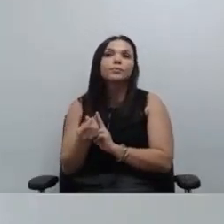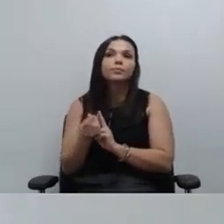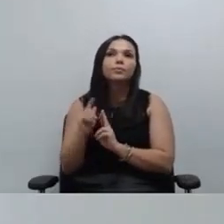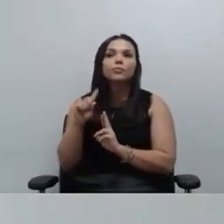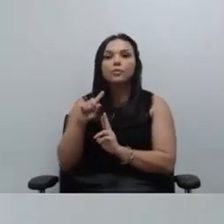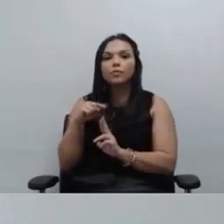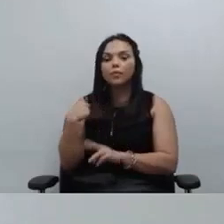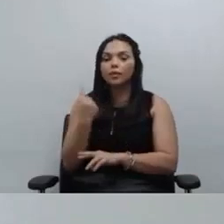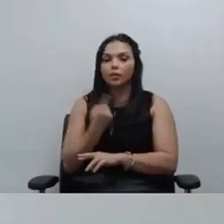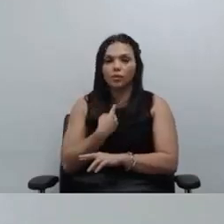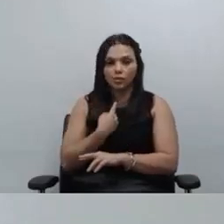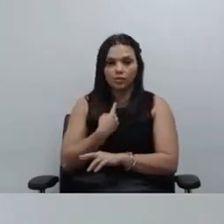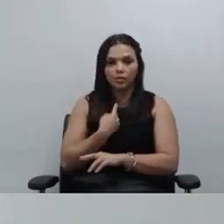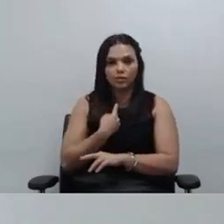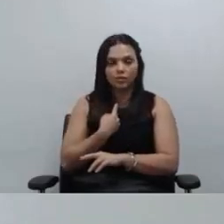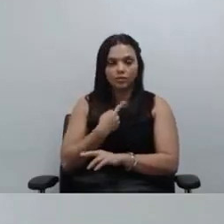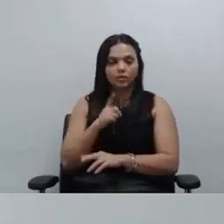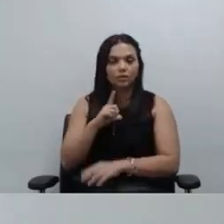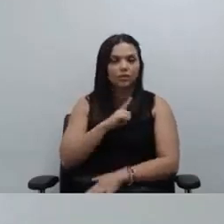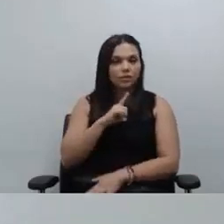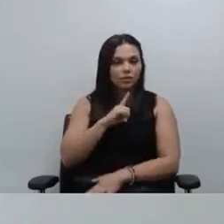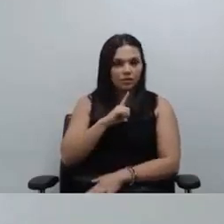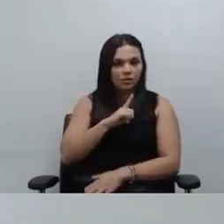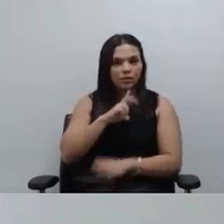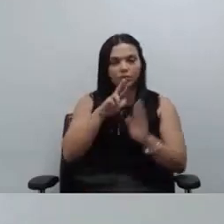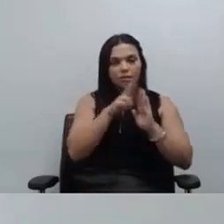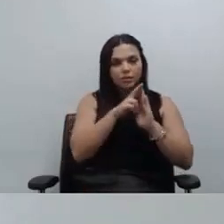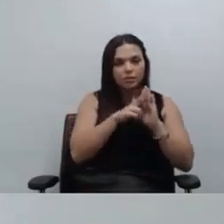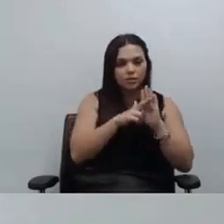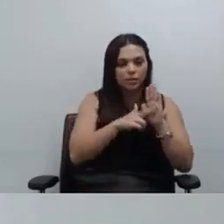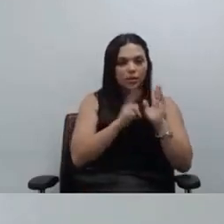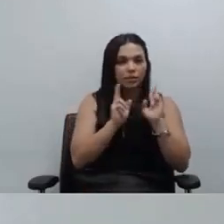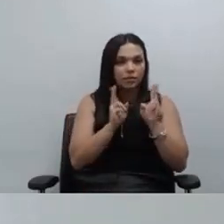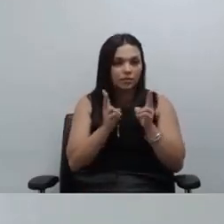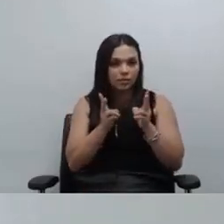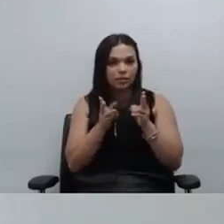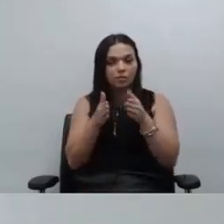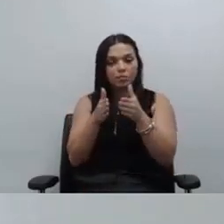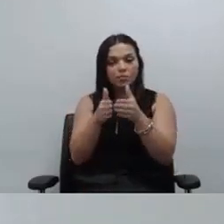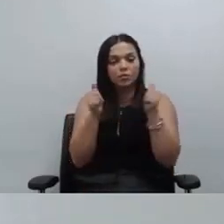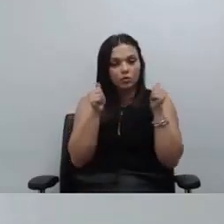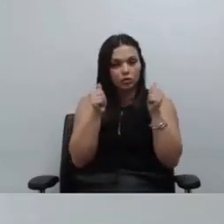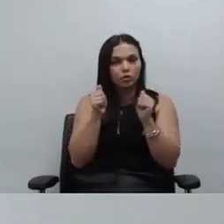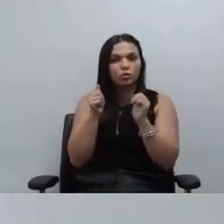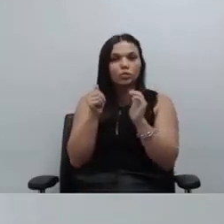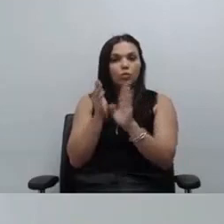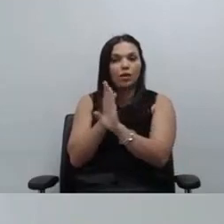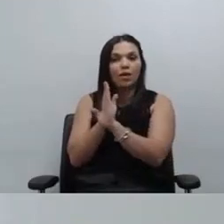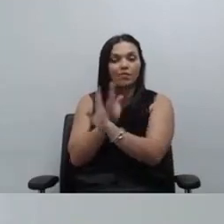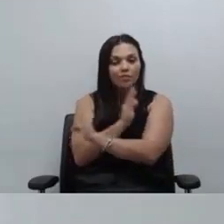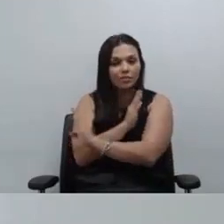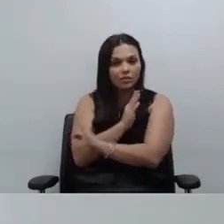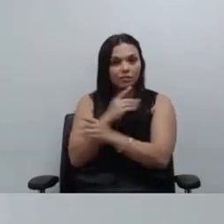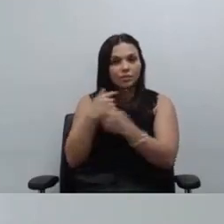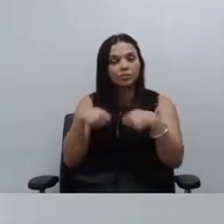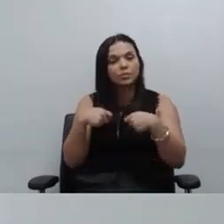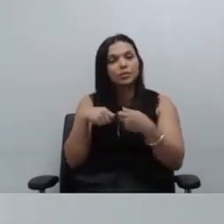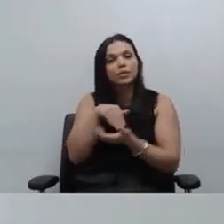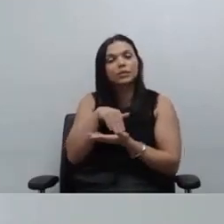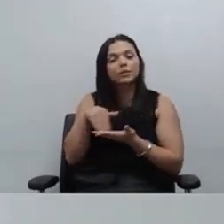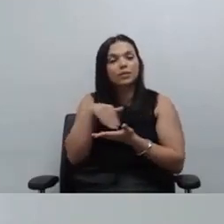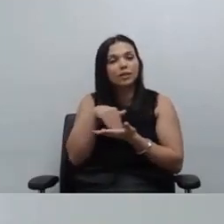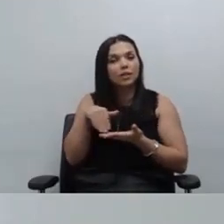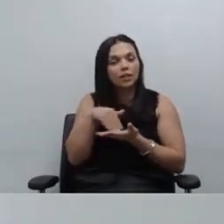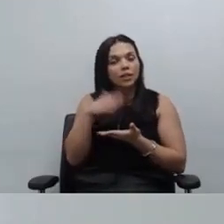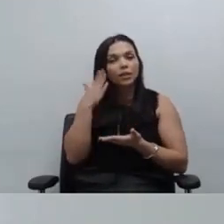Nós temos, por regra, sempre que há um pedido de afastamento, a certificação pela secretaria da